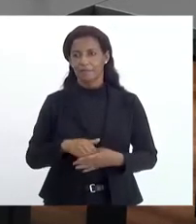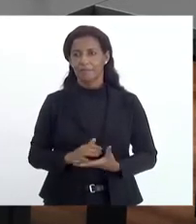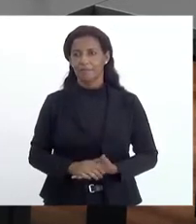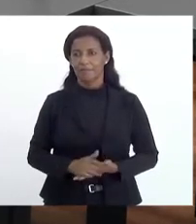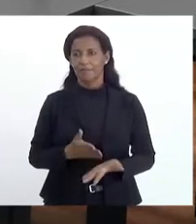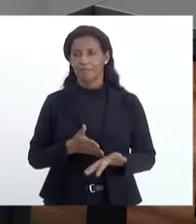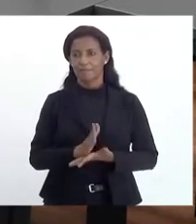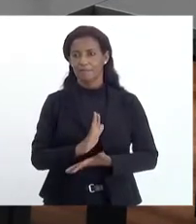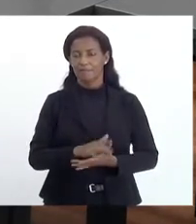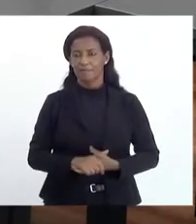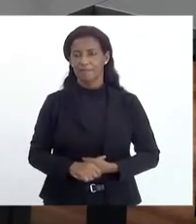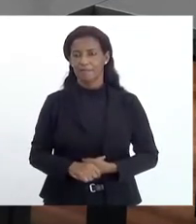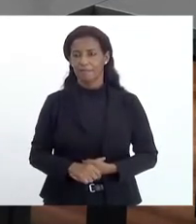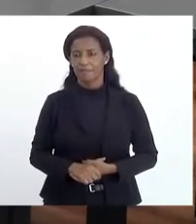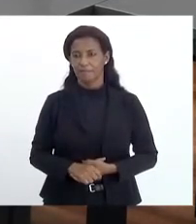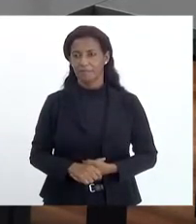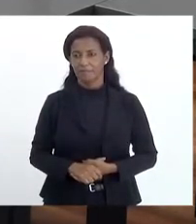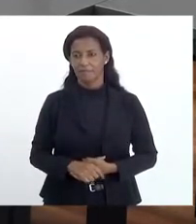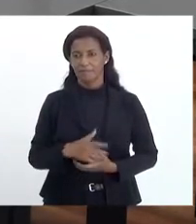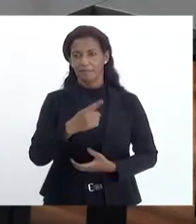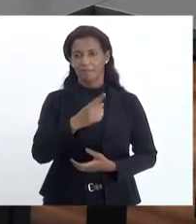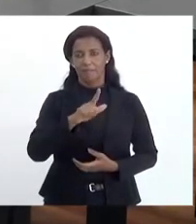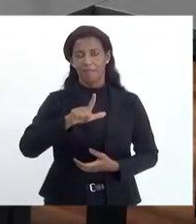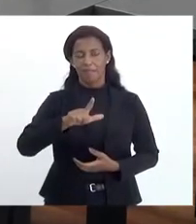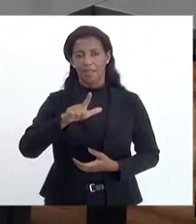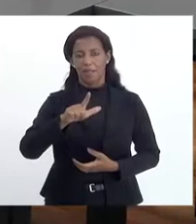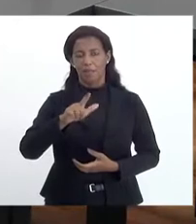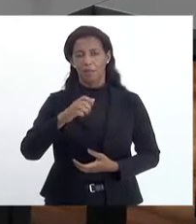votação, aprovado. Projeto de lei número